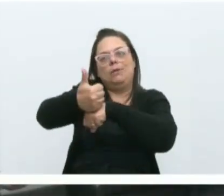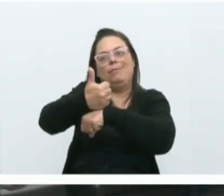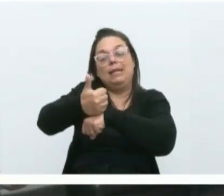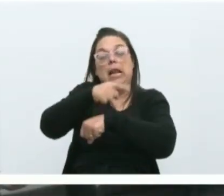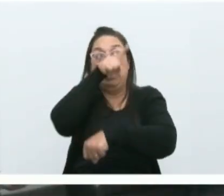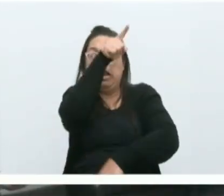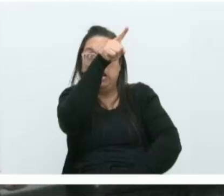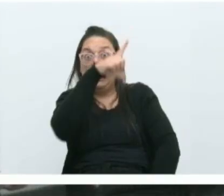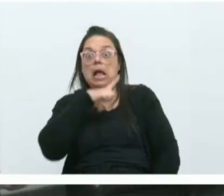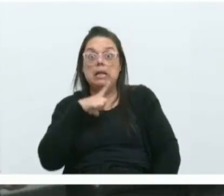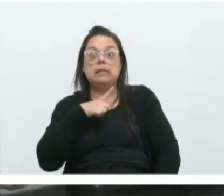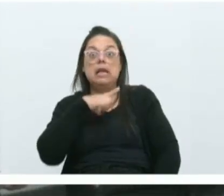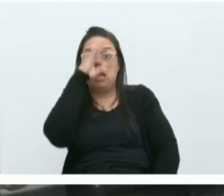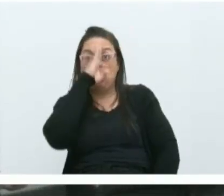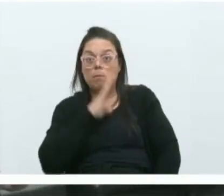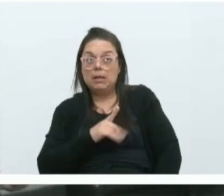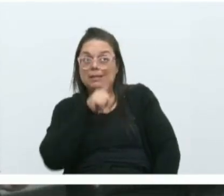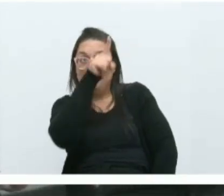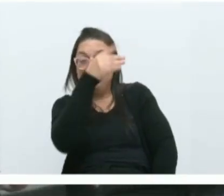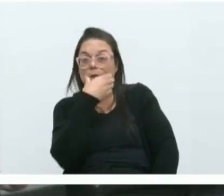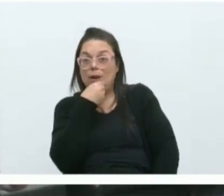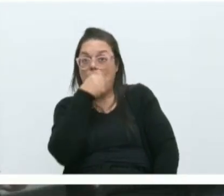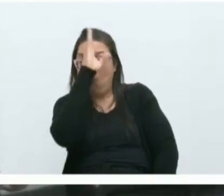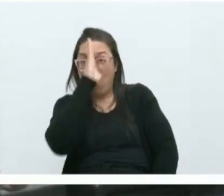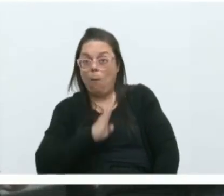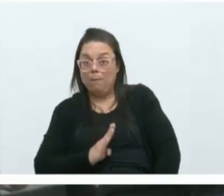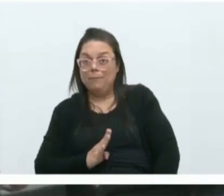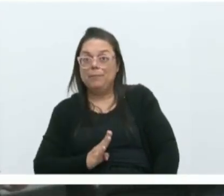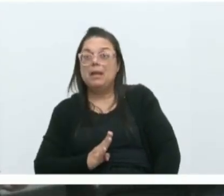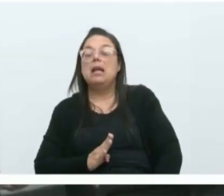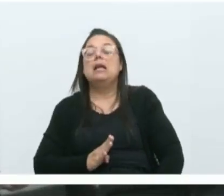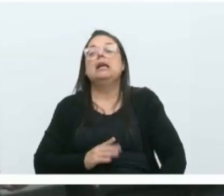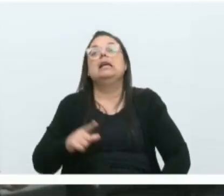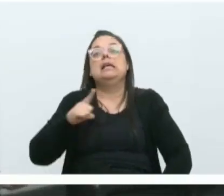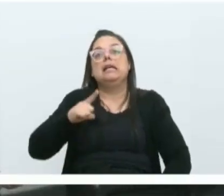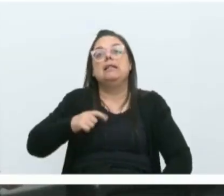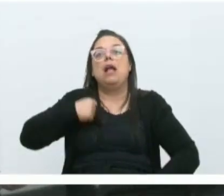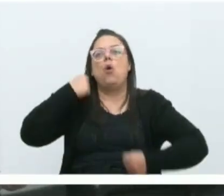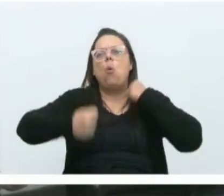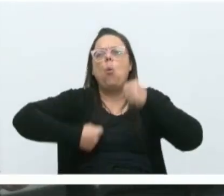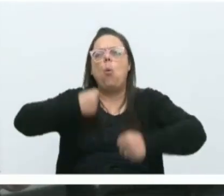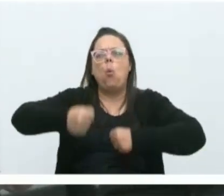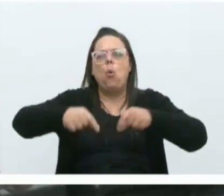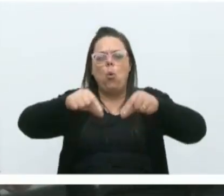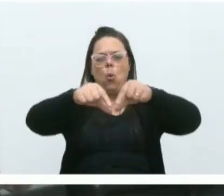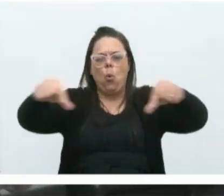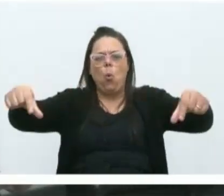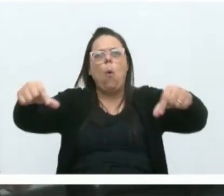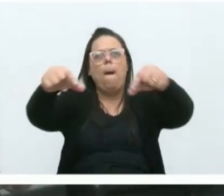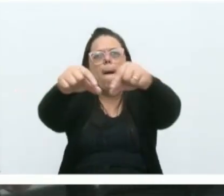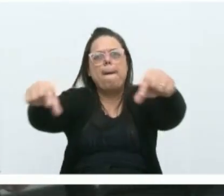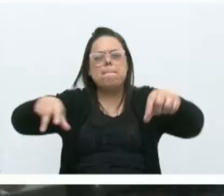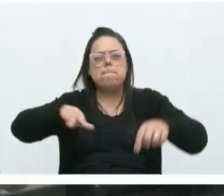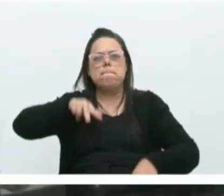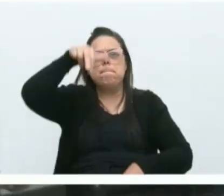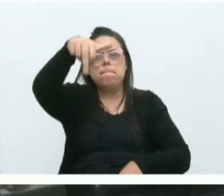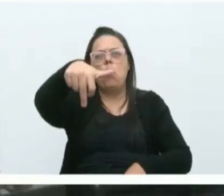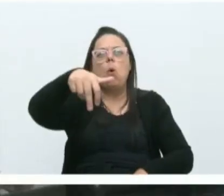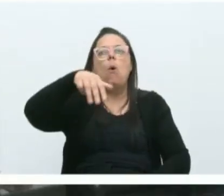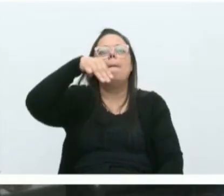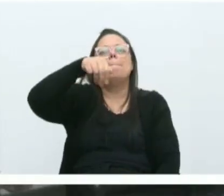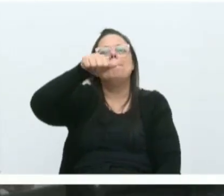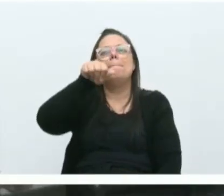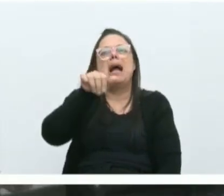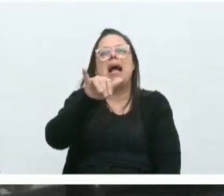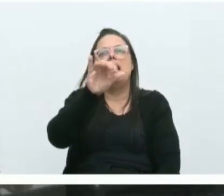estrago, que é o Alice dos Santos, nos 400 metros com barreira e 400 metros raso. O organizador, Michael Johnson,